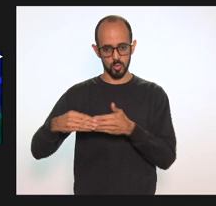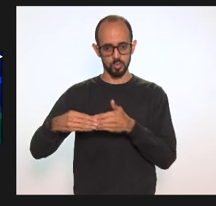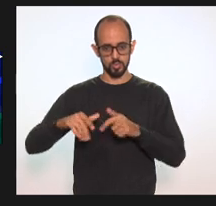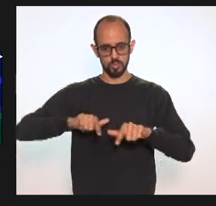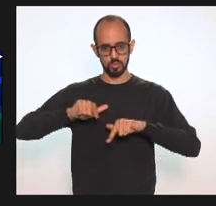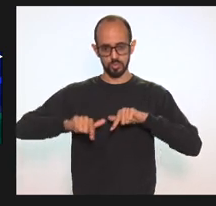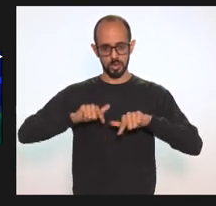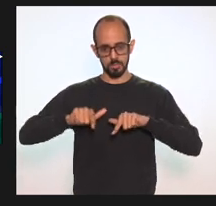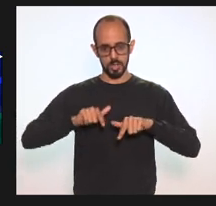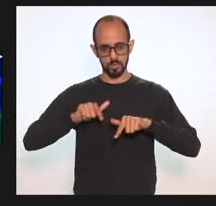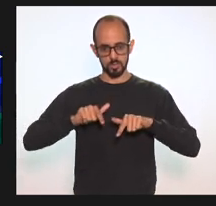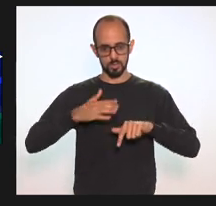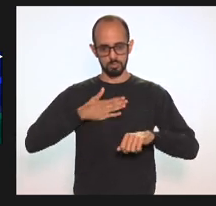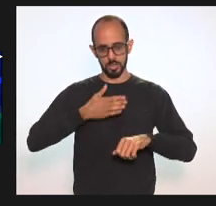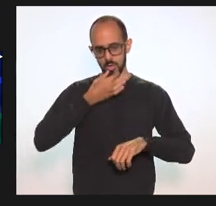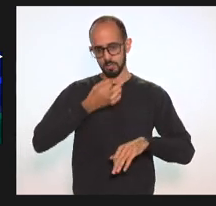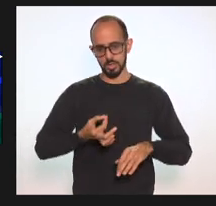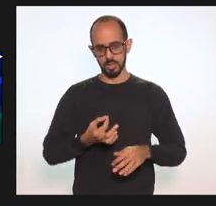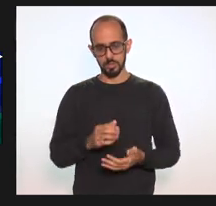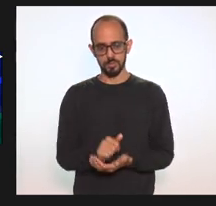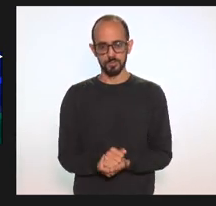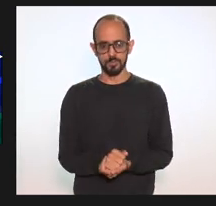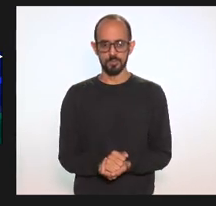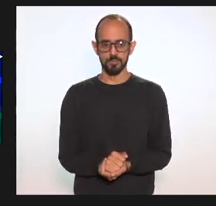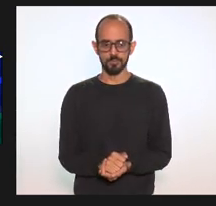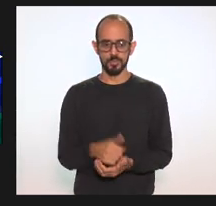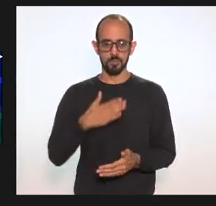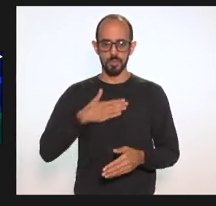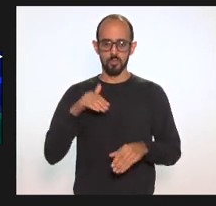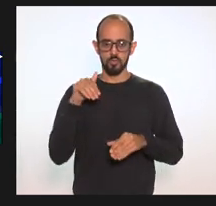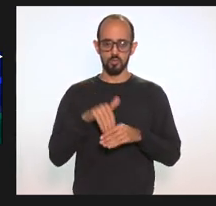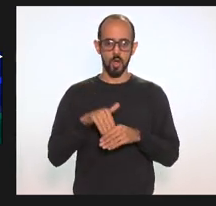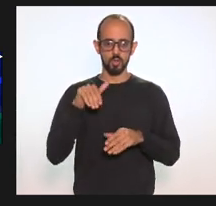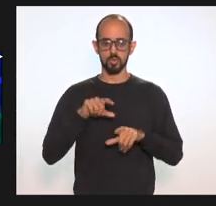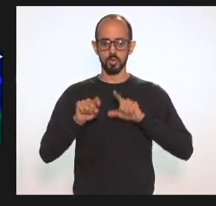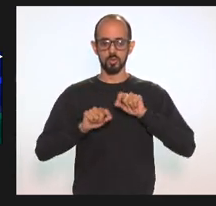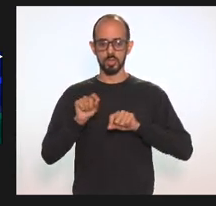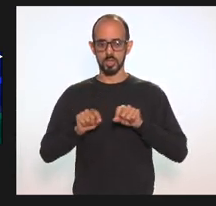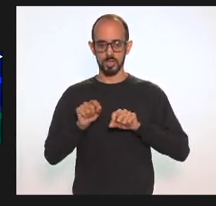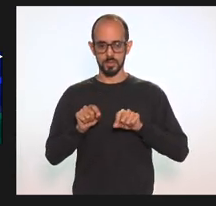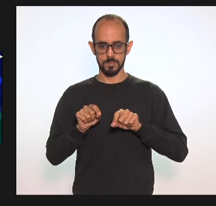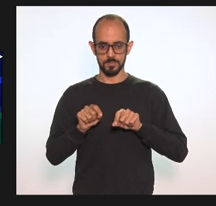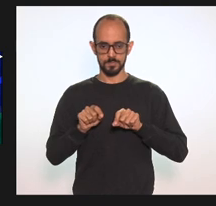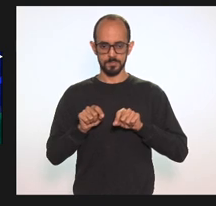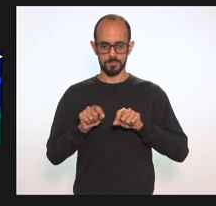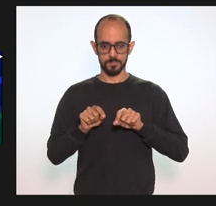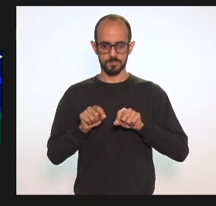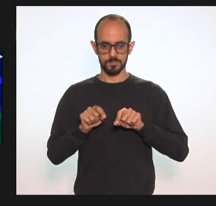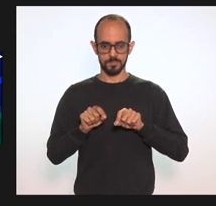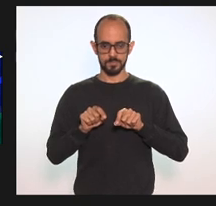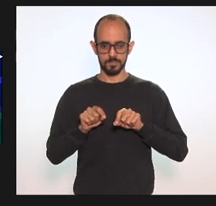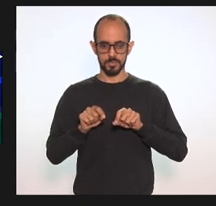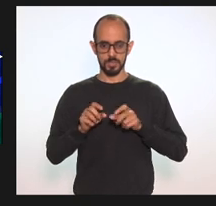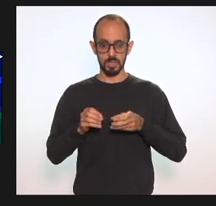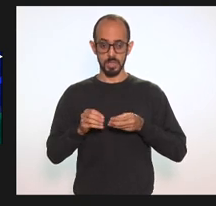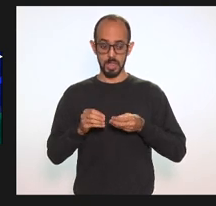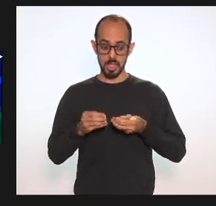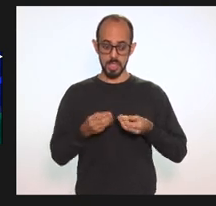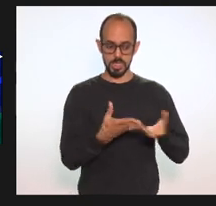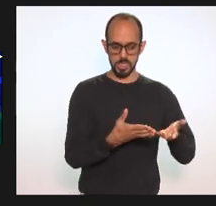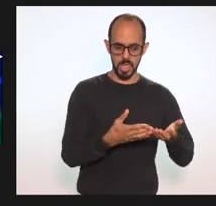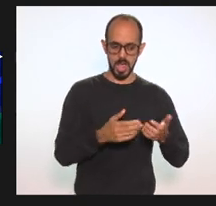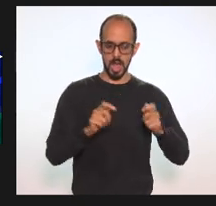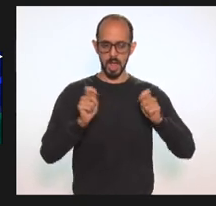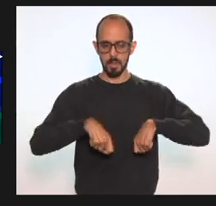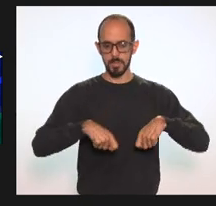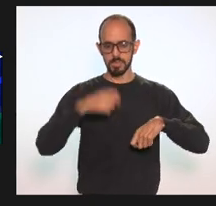a minha opinião e meu voto vai ser um sentido que de poderes aos prefeitos a